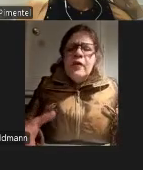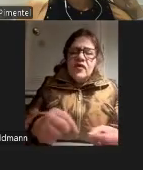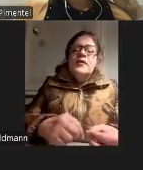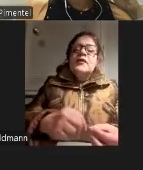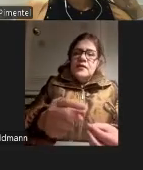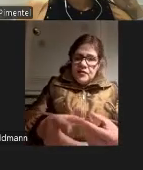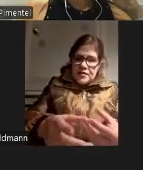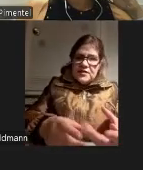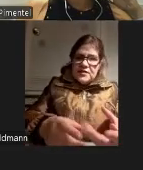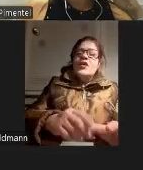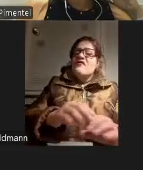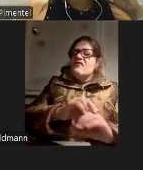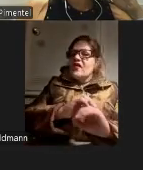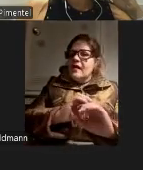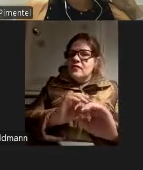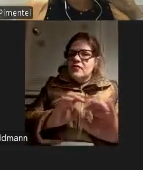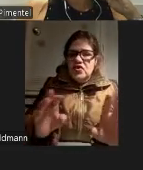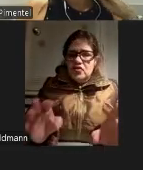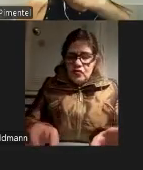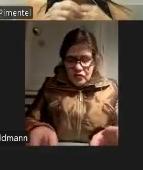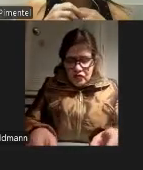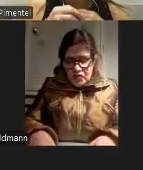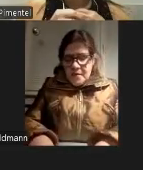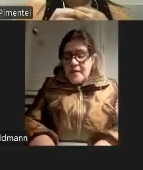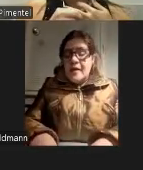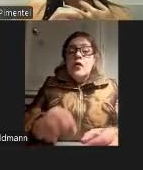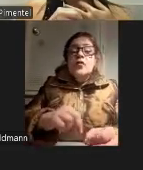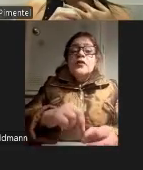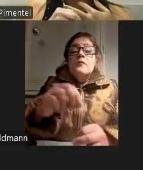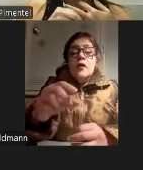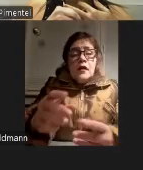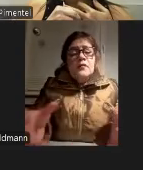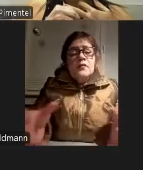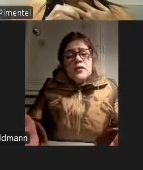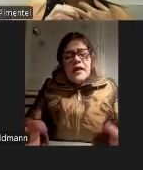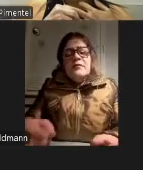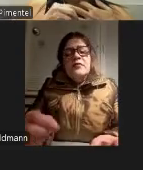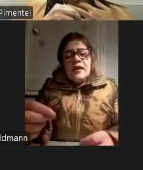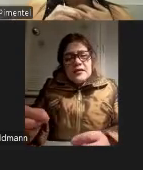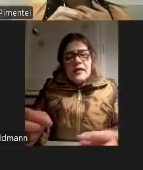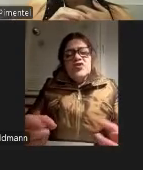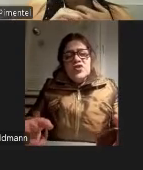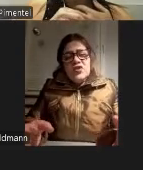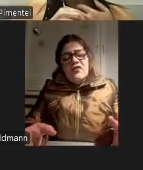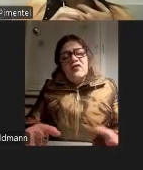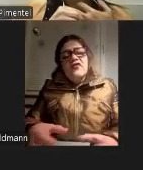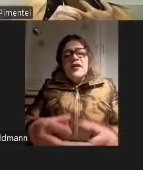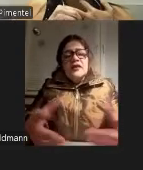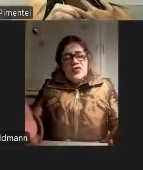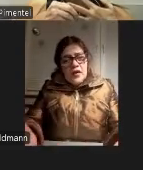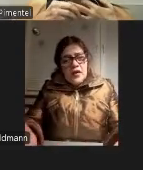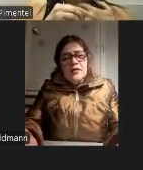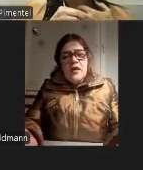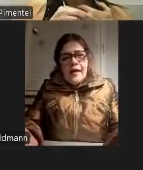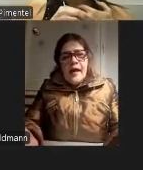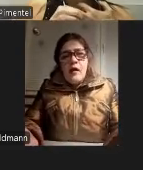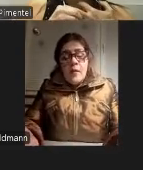aumentou e foi medido, sim, já em vários estudos, o tamanho do cérebro nas áreas que estavam atrofiadas ficando